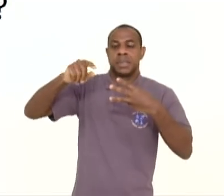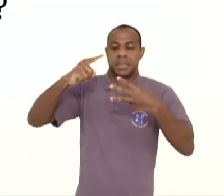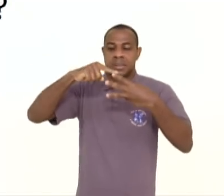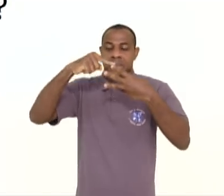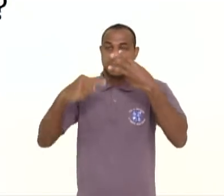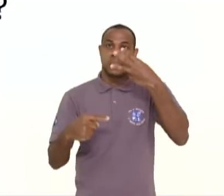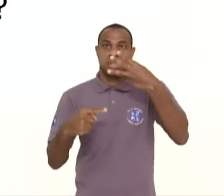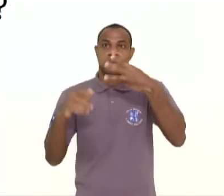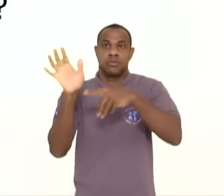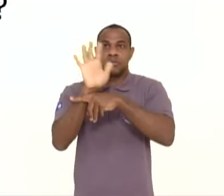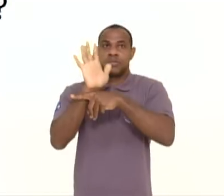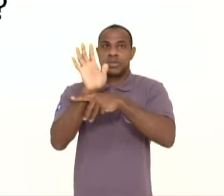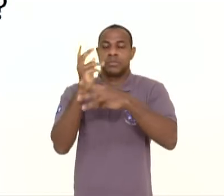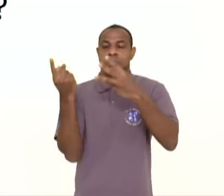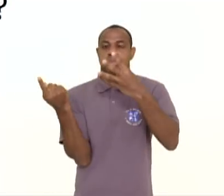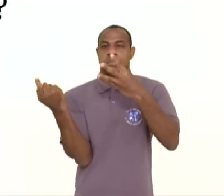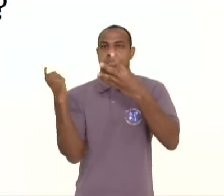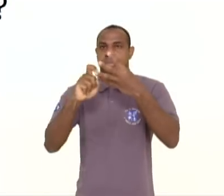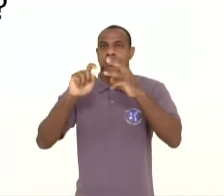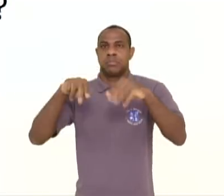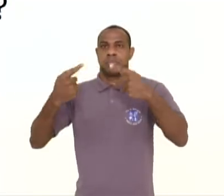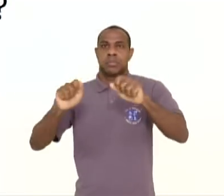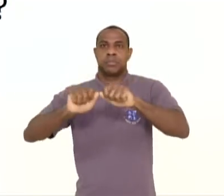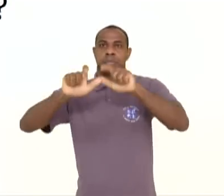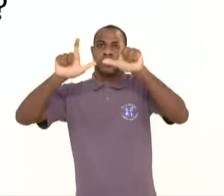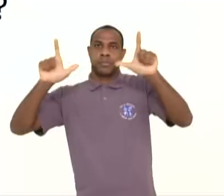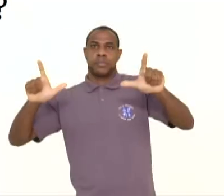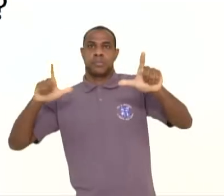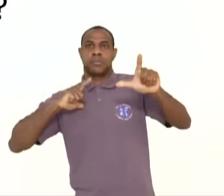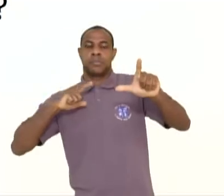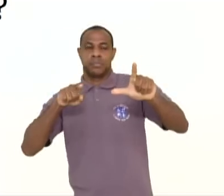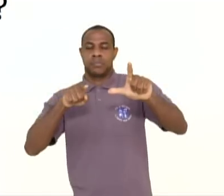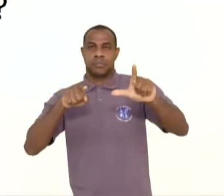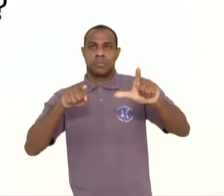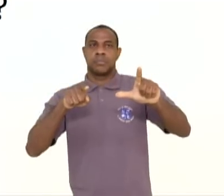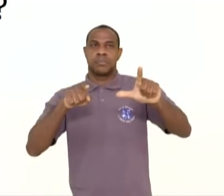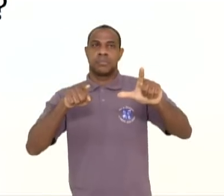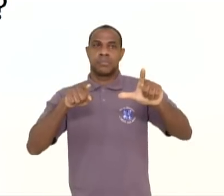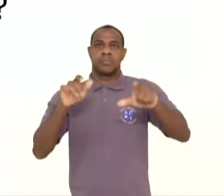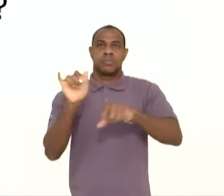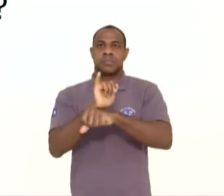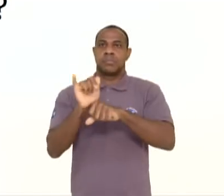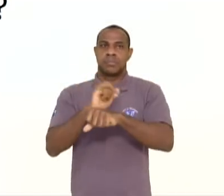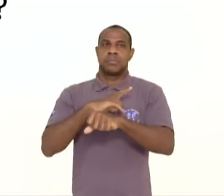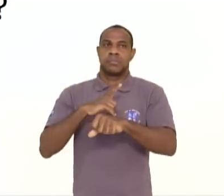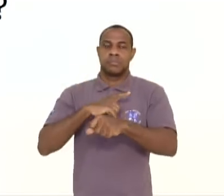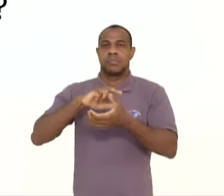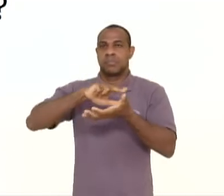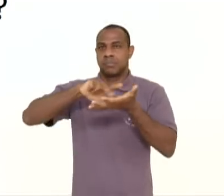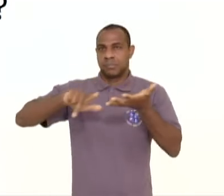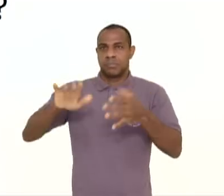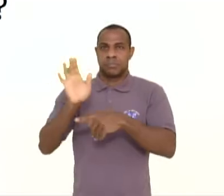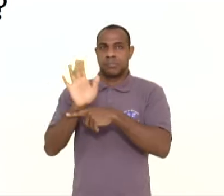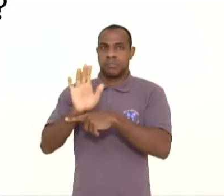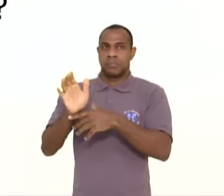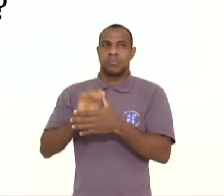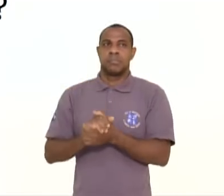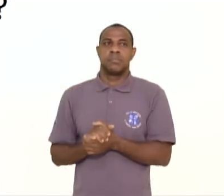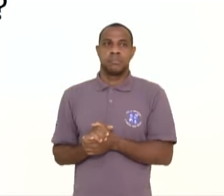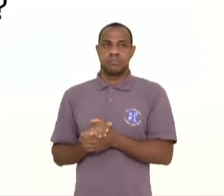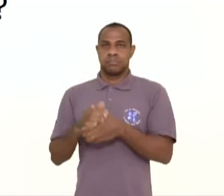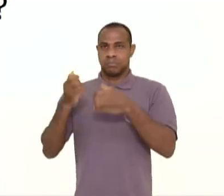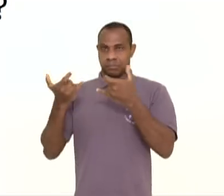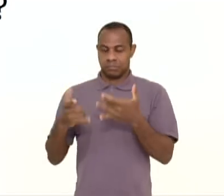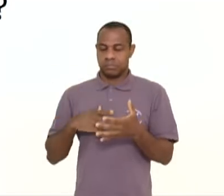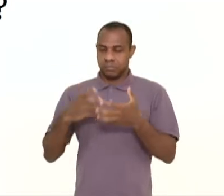salvou o material lá, já clica nesse link, é automaticamente direcionado ao YouTube, né, que vocês vão estar retratando sobre o assunto